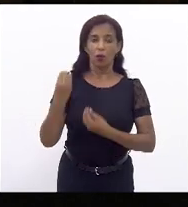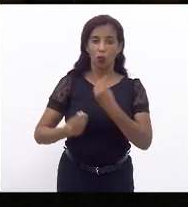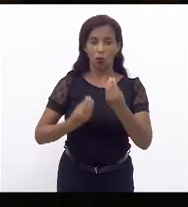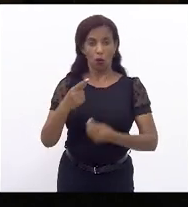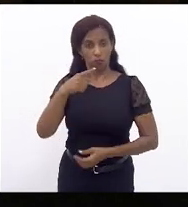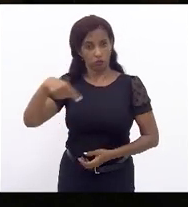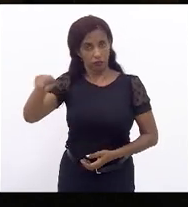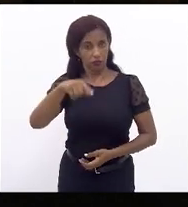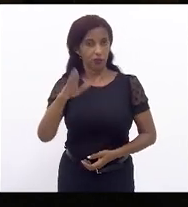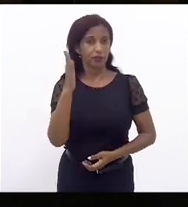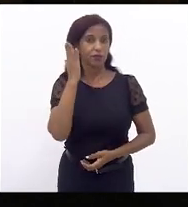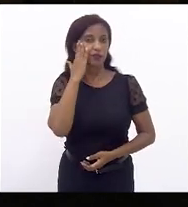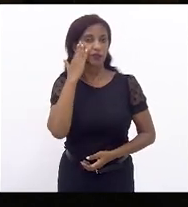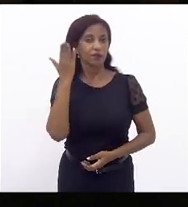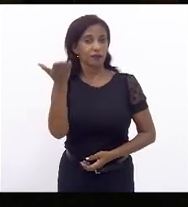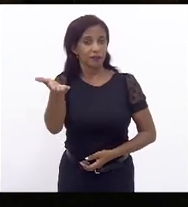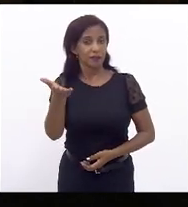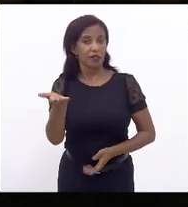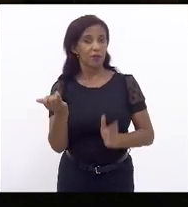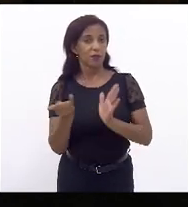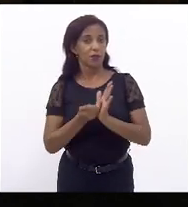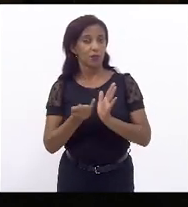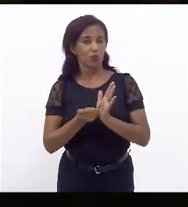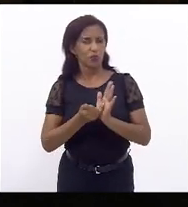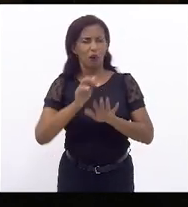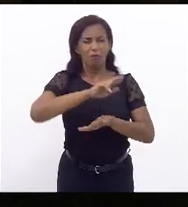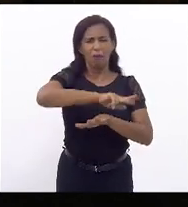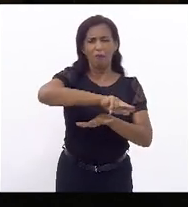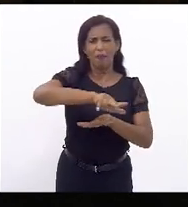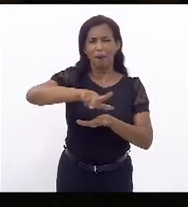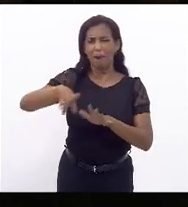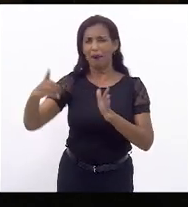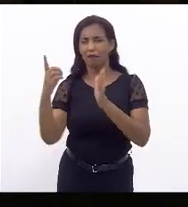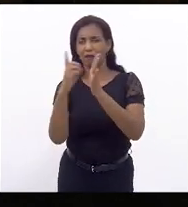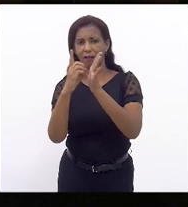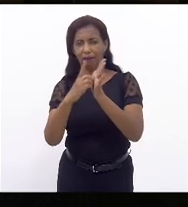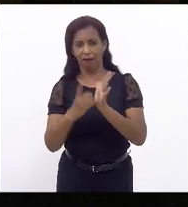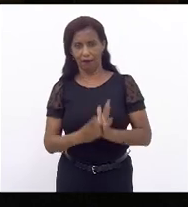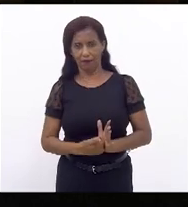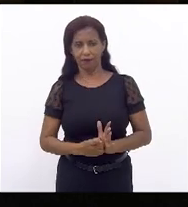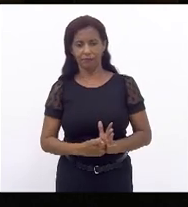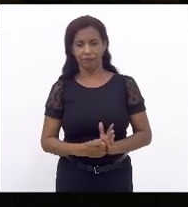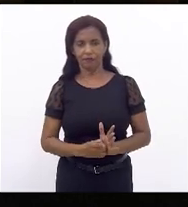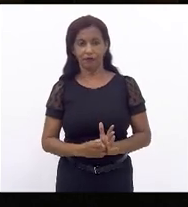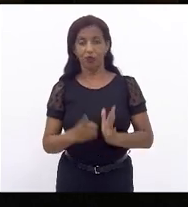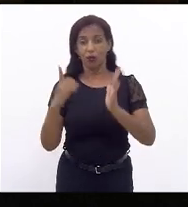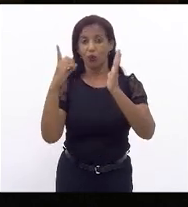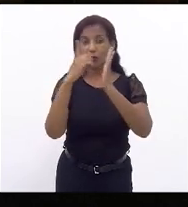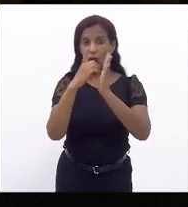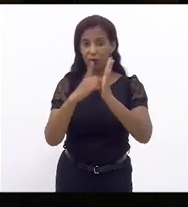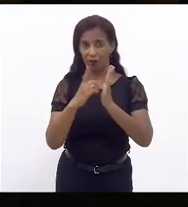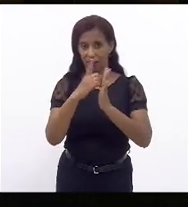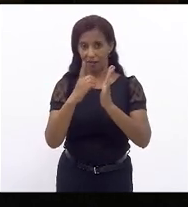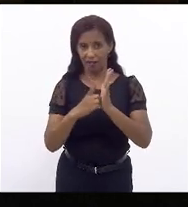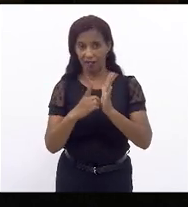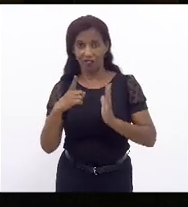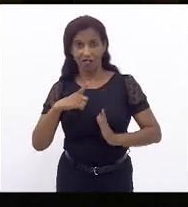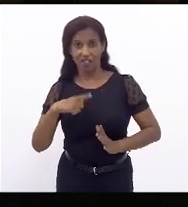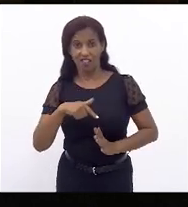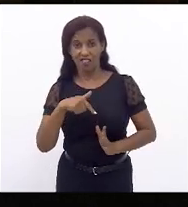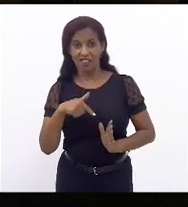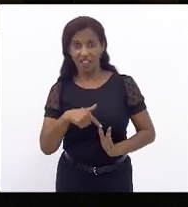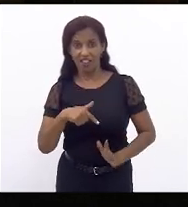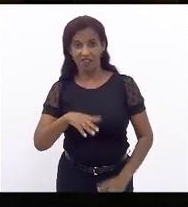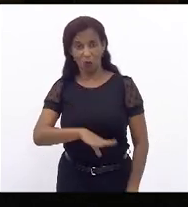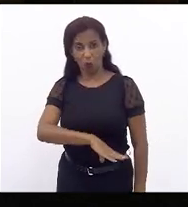já sabem, ele publicou diversos decretos, No decreto,